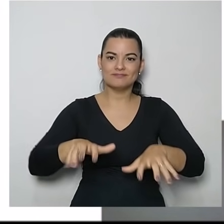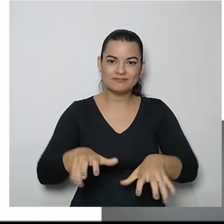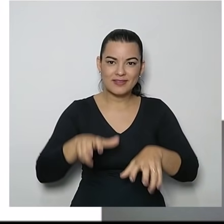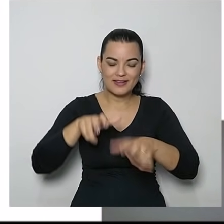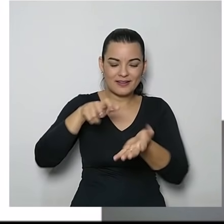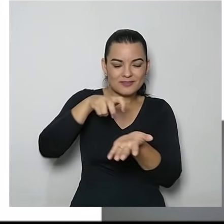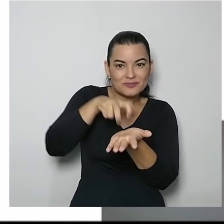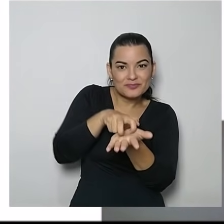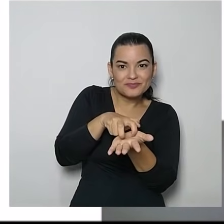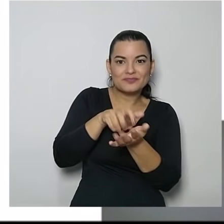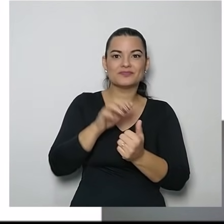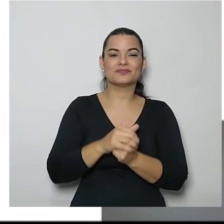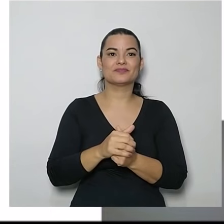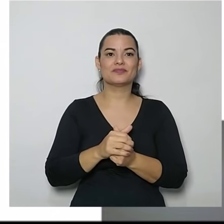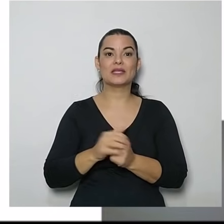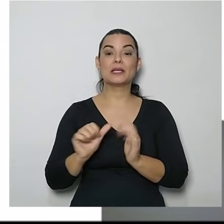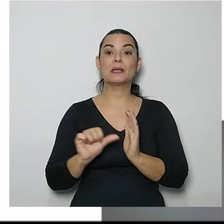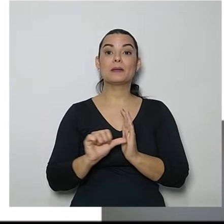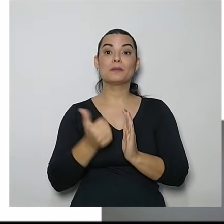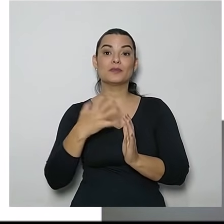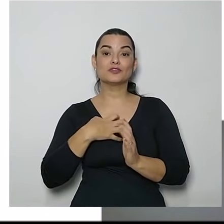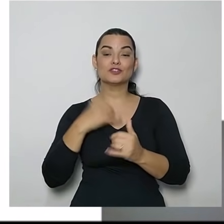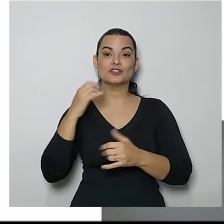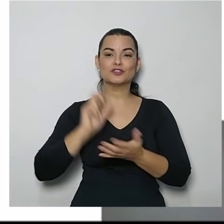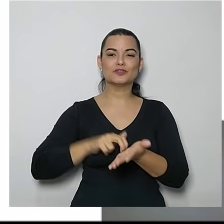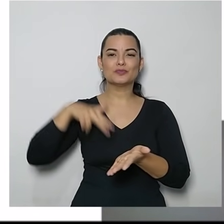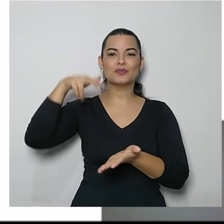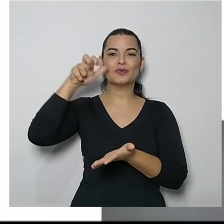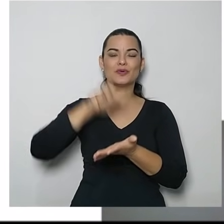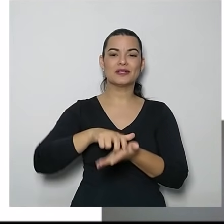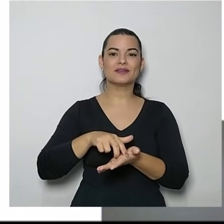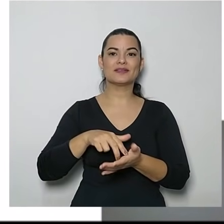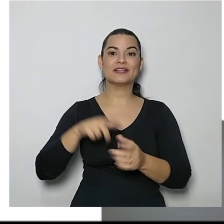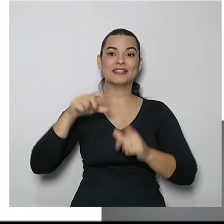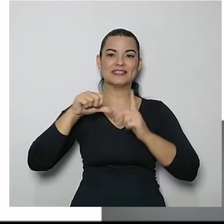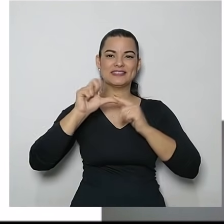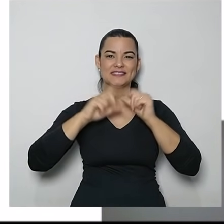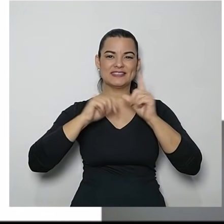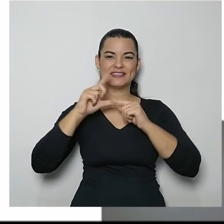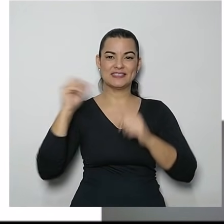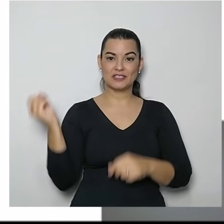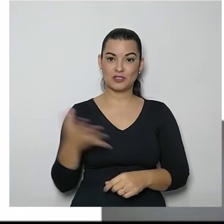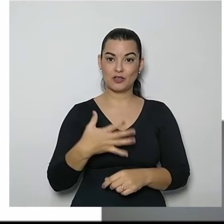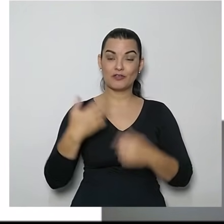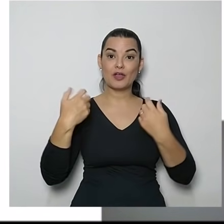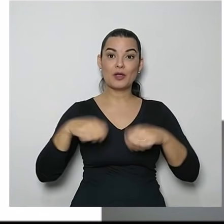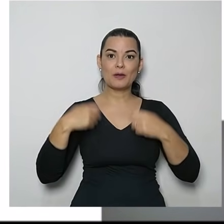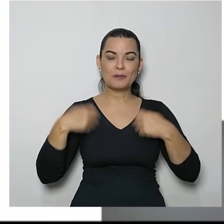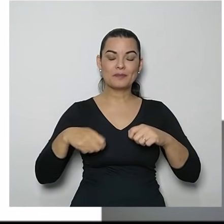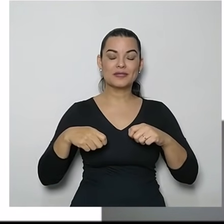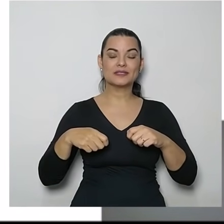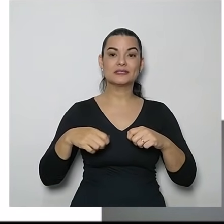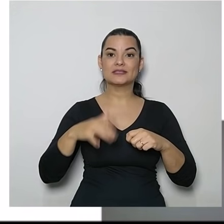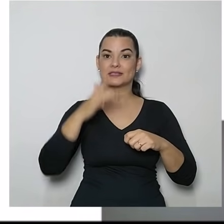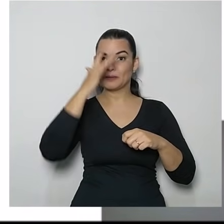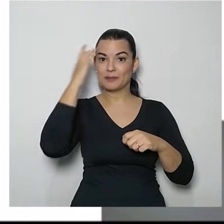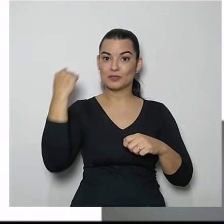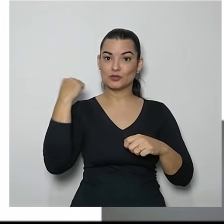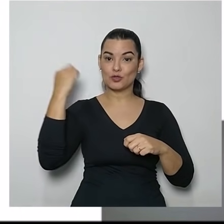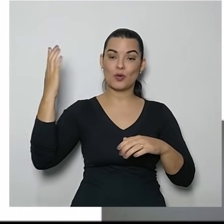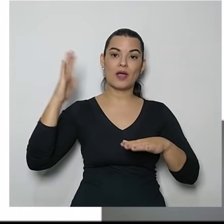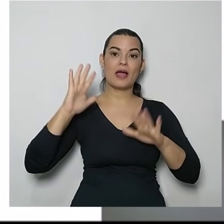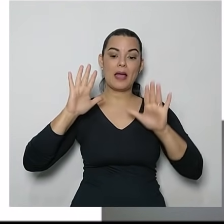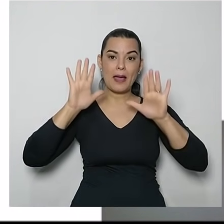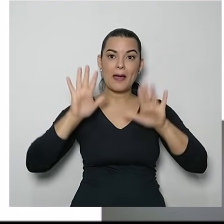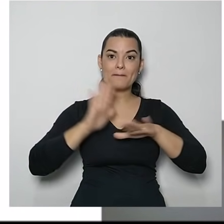pular, estrela nova. Os participantes devem apoiar as mãos nas costas da sela